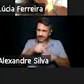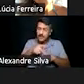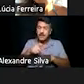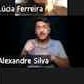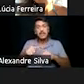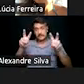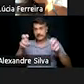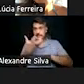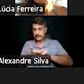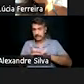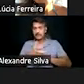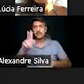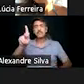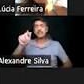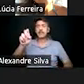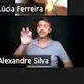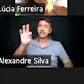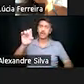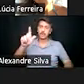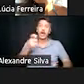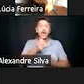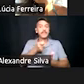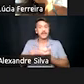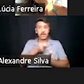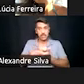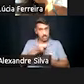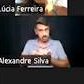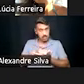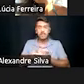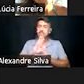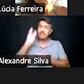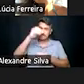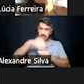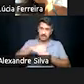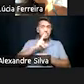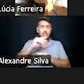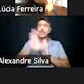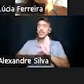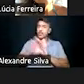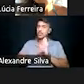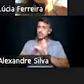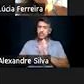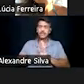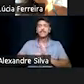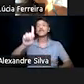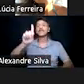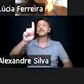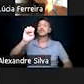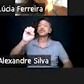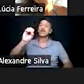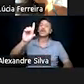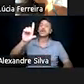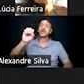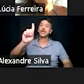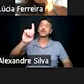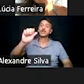paleontologia ela é uma disciplina obrigatória dentro de todos os currículos dos cursos de geologia do Brasil, enquanto que ela não